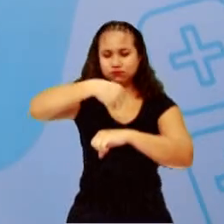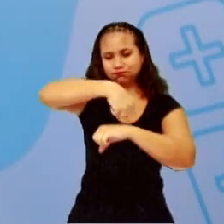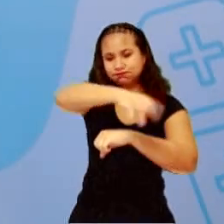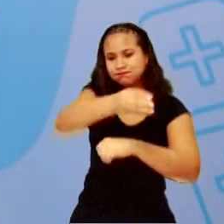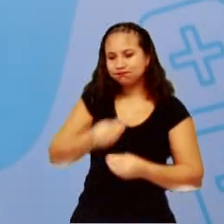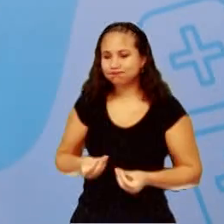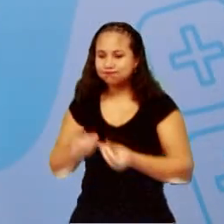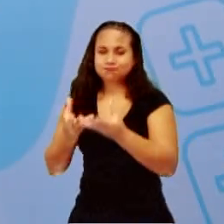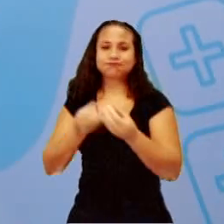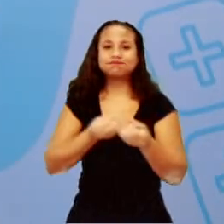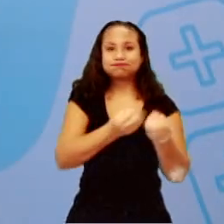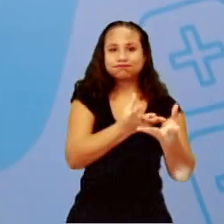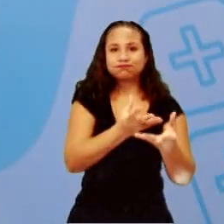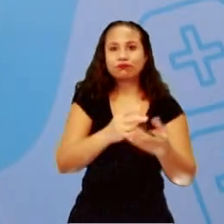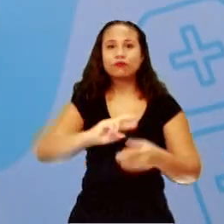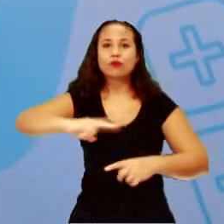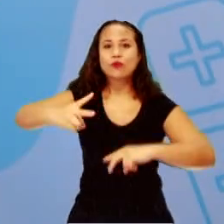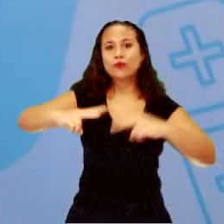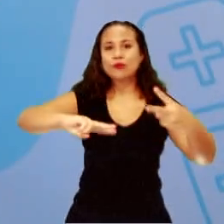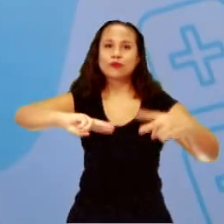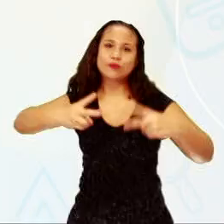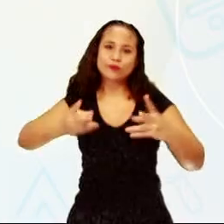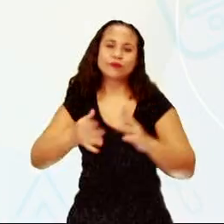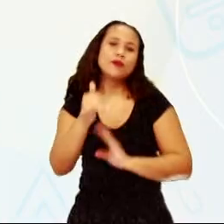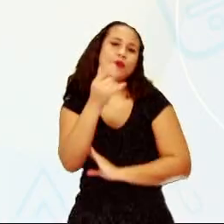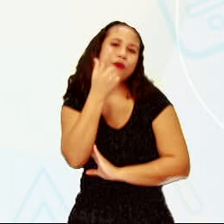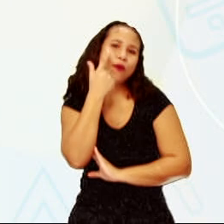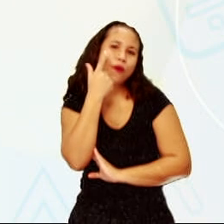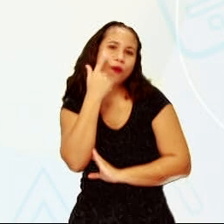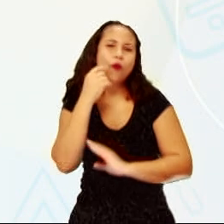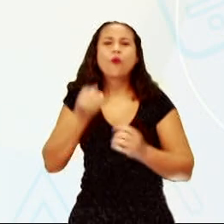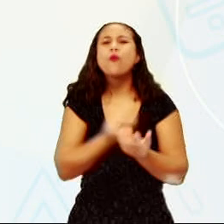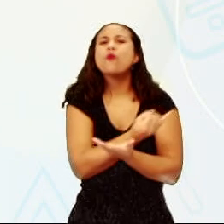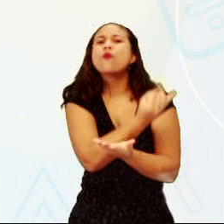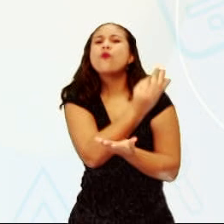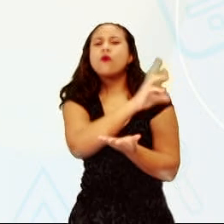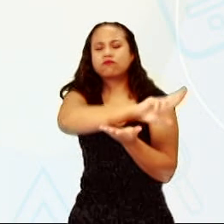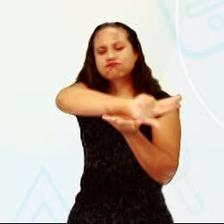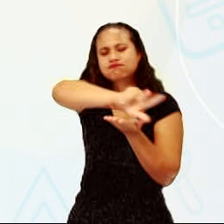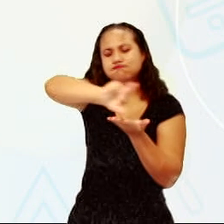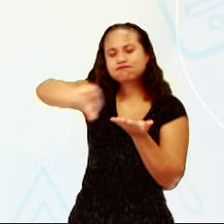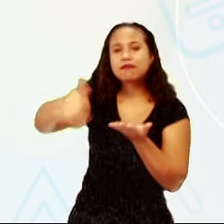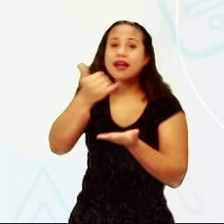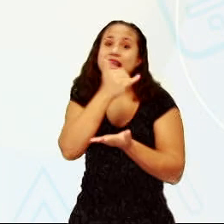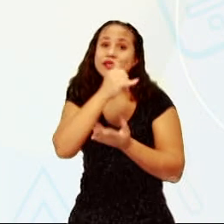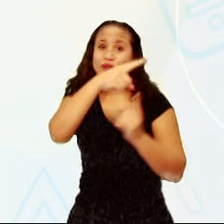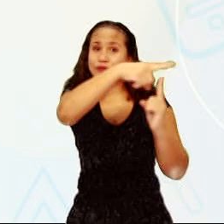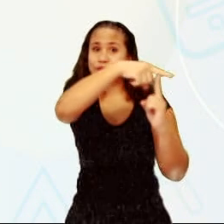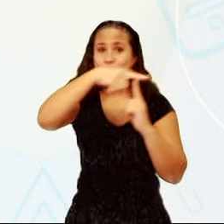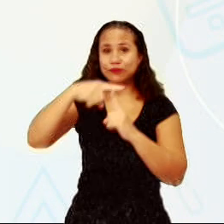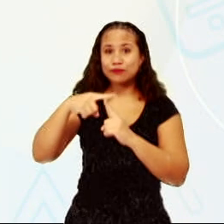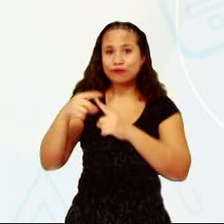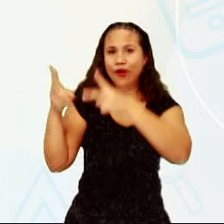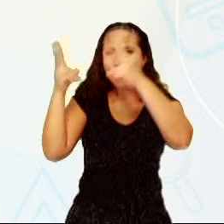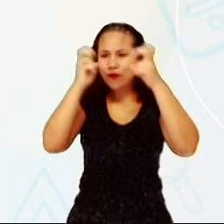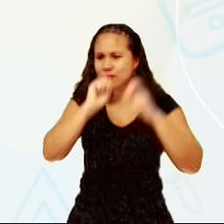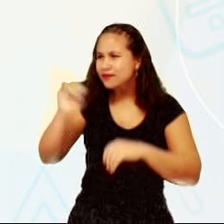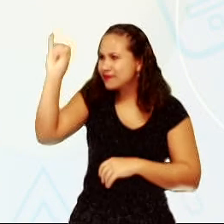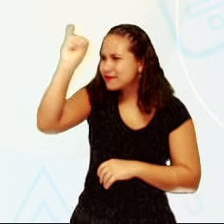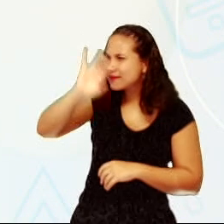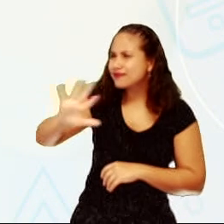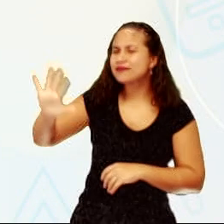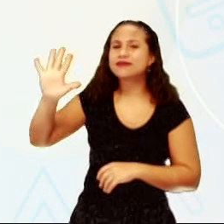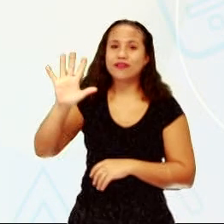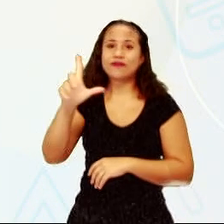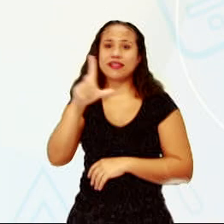em diferentes objetos. Olha só. E quais são os tipos de energia? Observem aqui esse slide. Né?